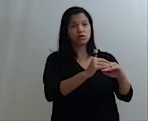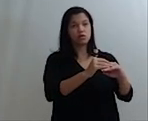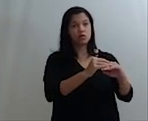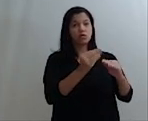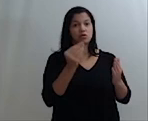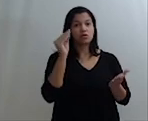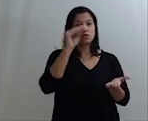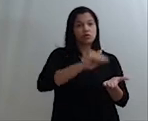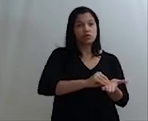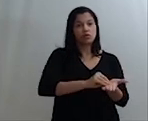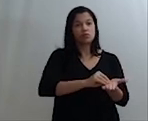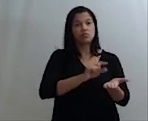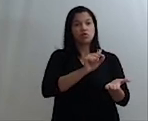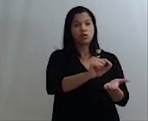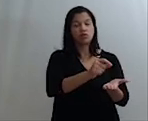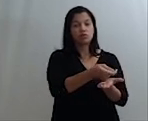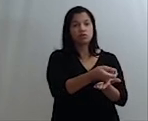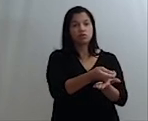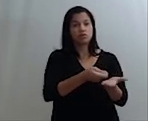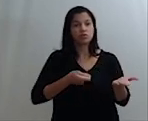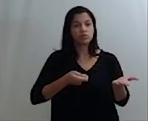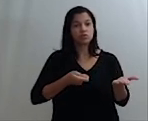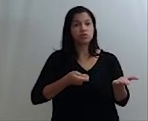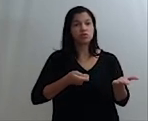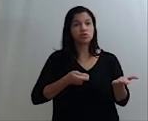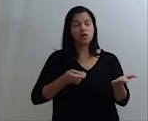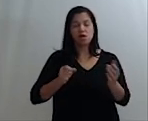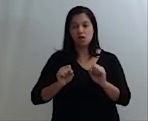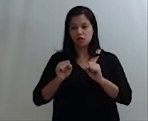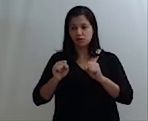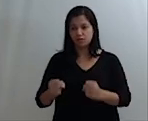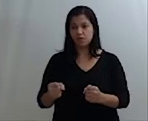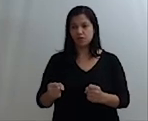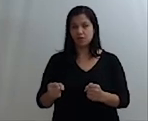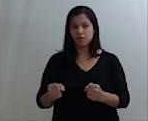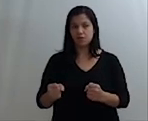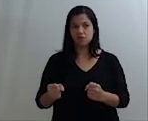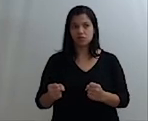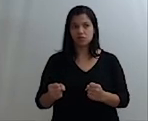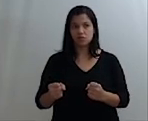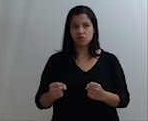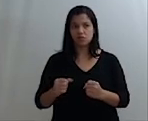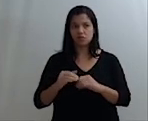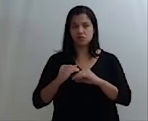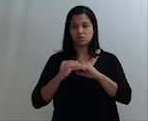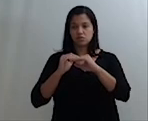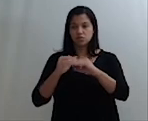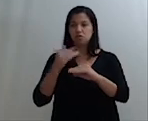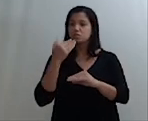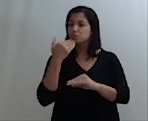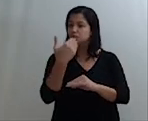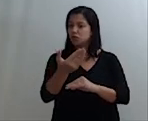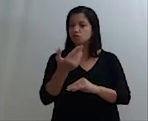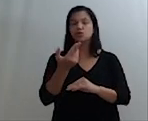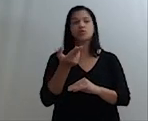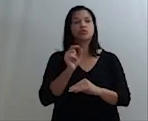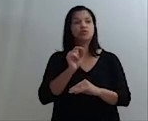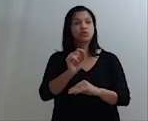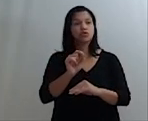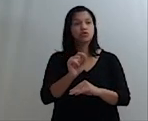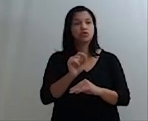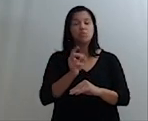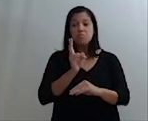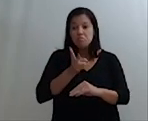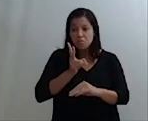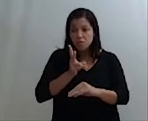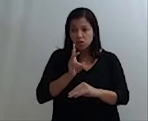prisão eem flagrante a defesa manifestou-se em pedido de liberdade provisória no próprio dia 5 de